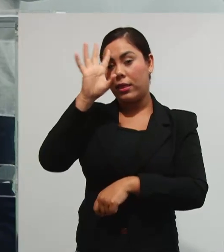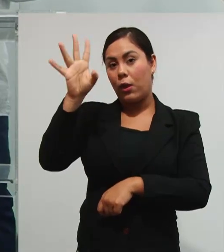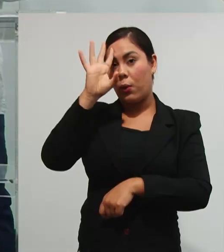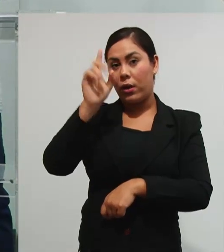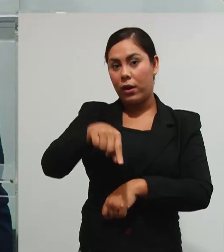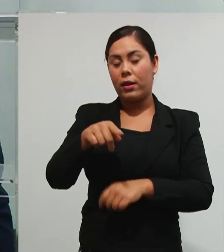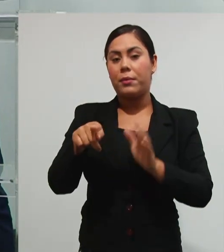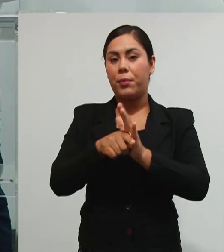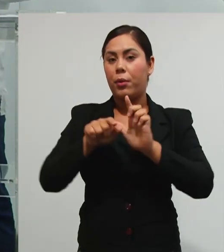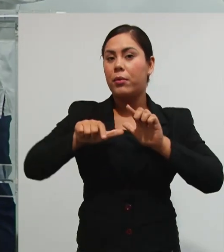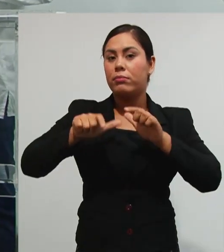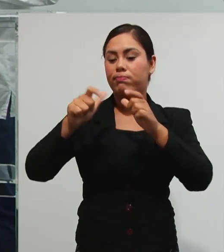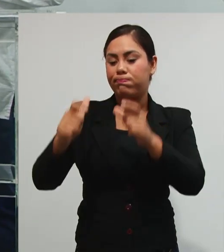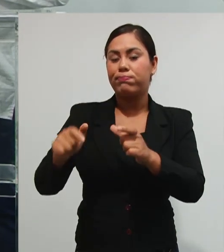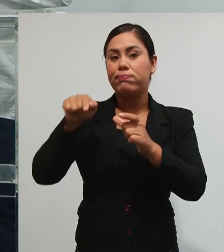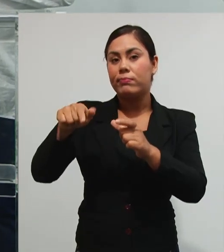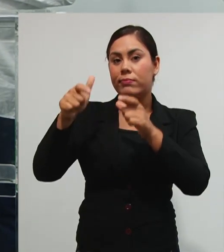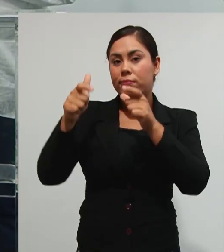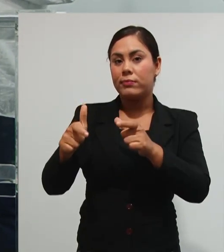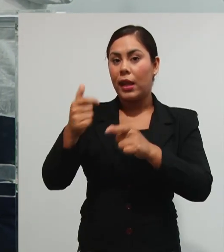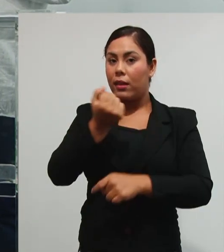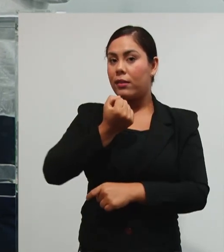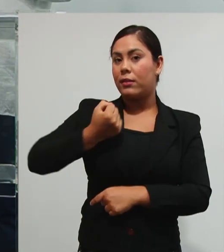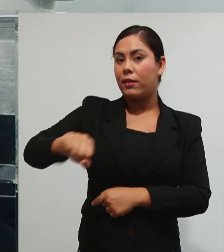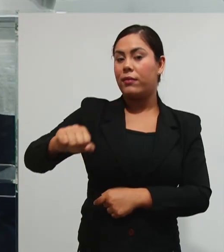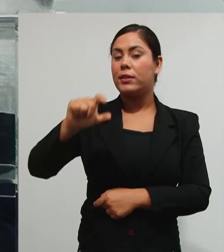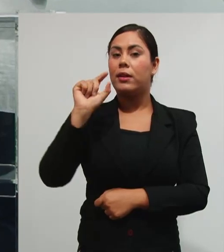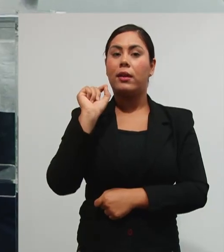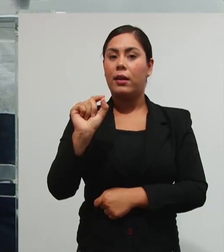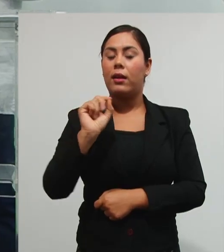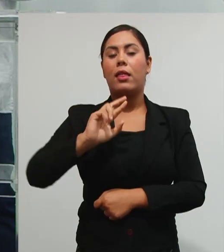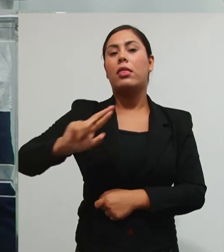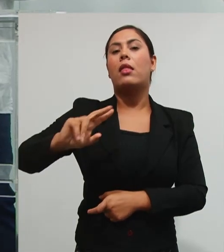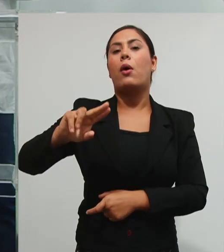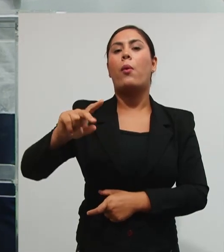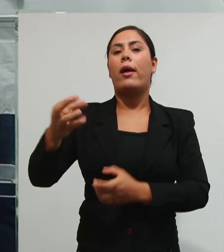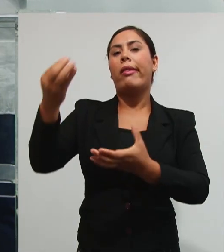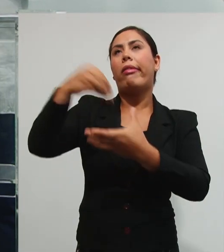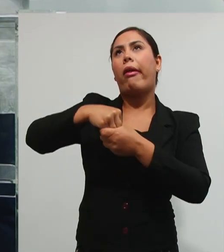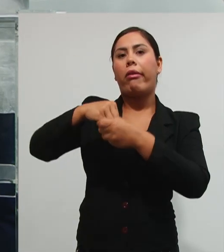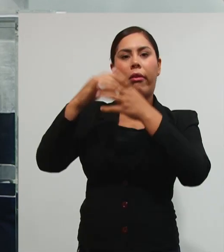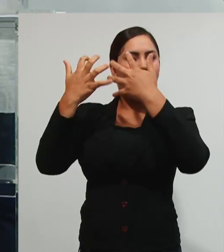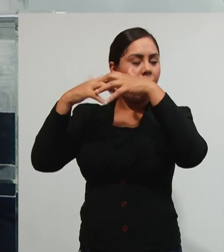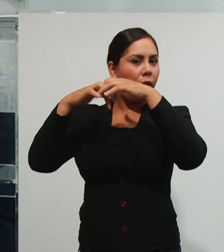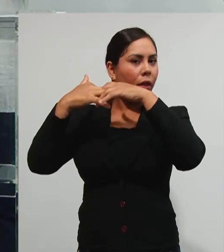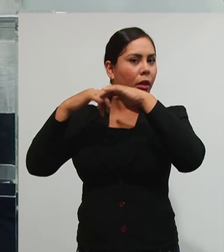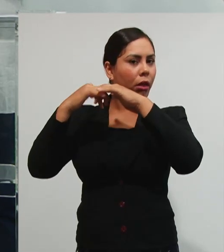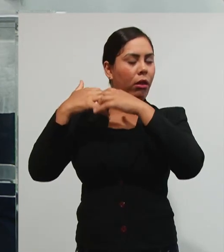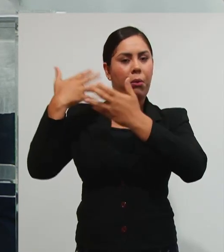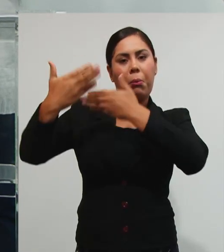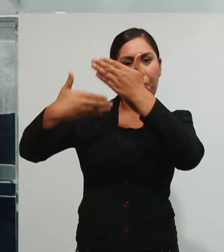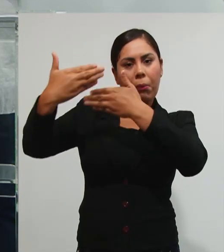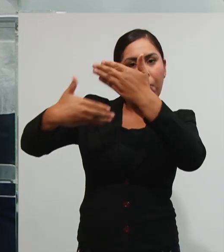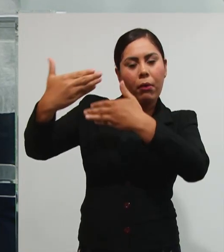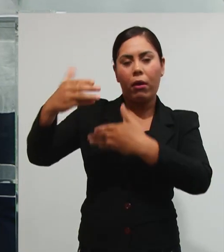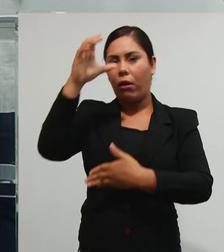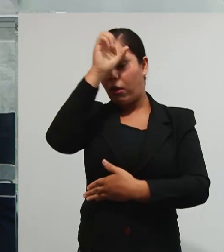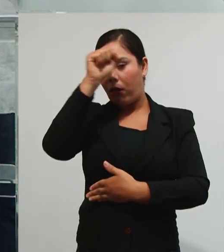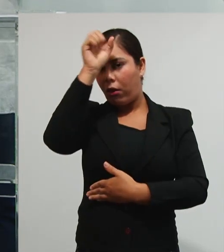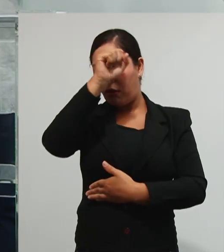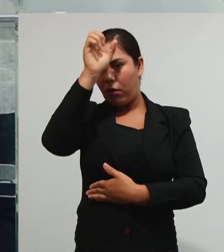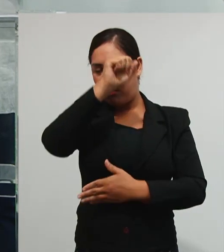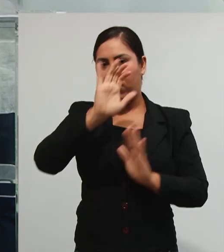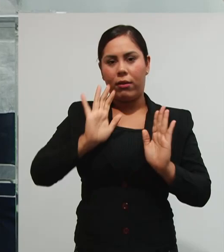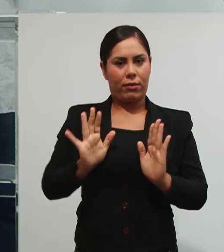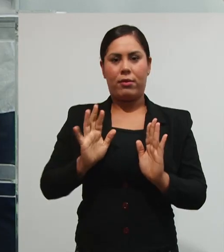cognição situada, a defesa é que não é dentro da mente que estão os processos de aprendizagem, não é